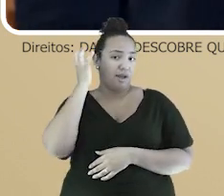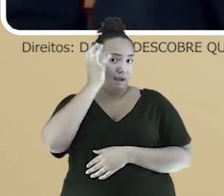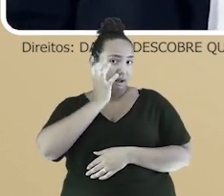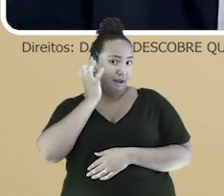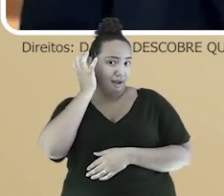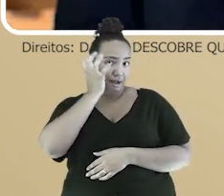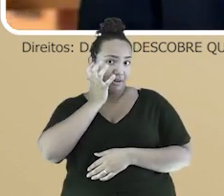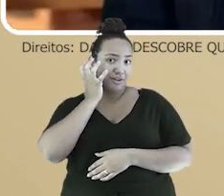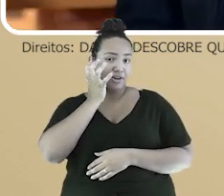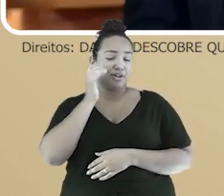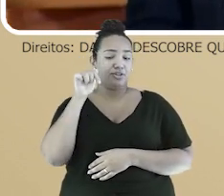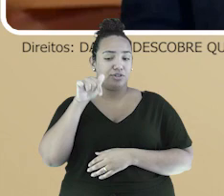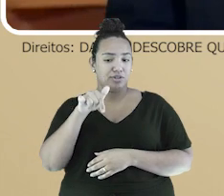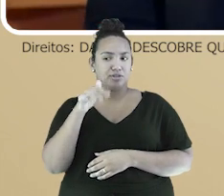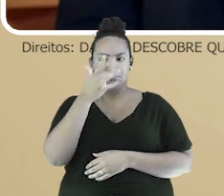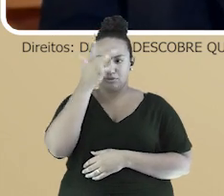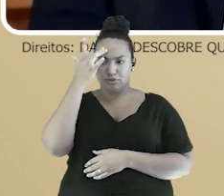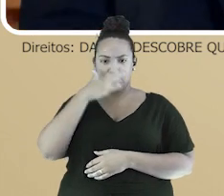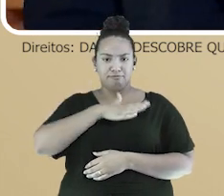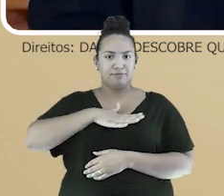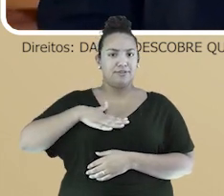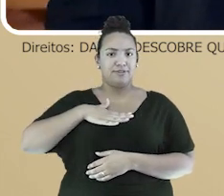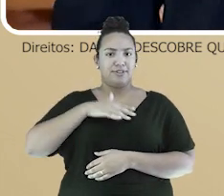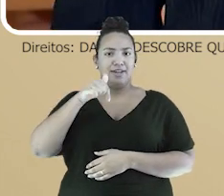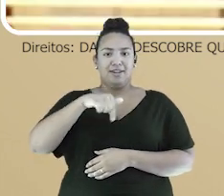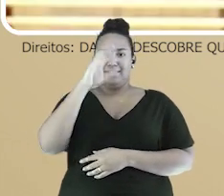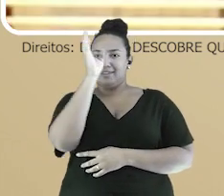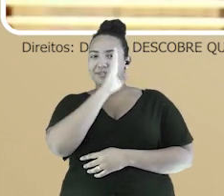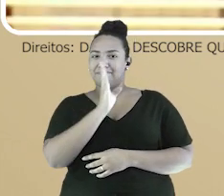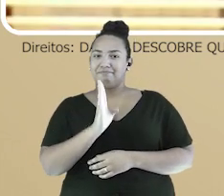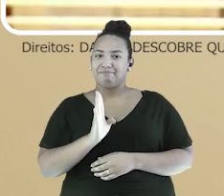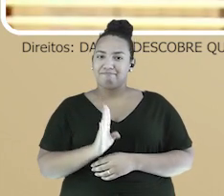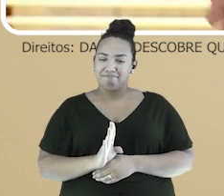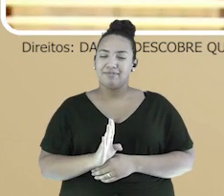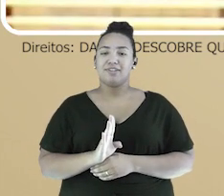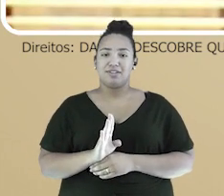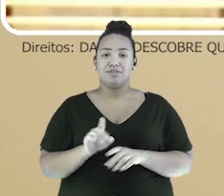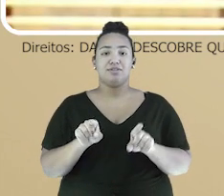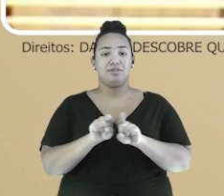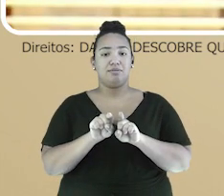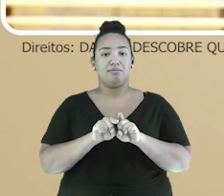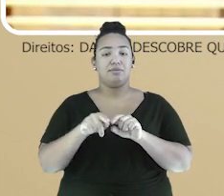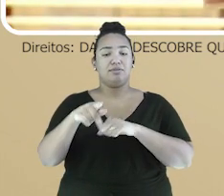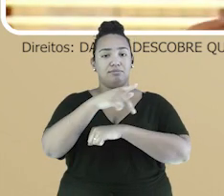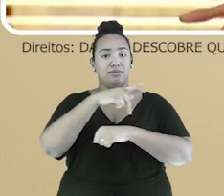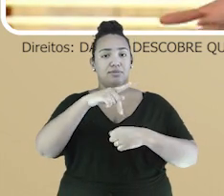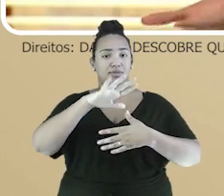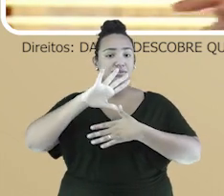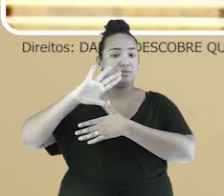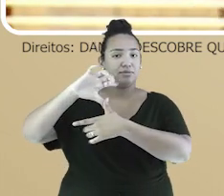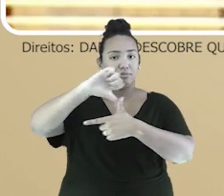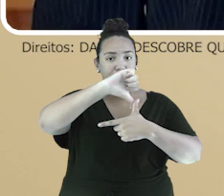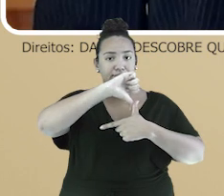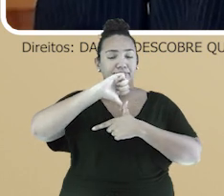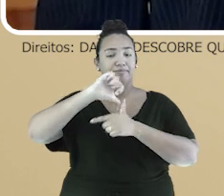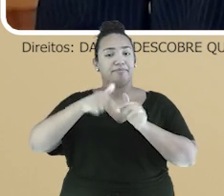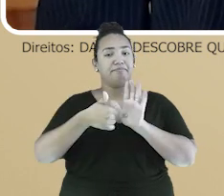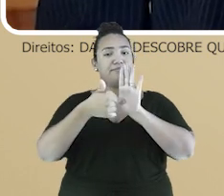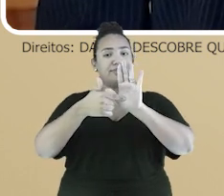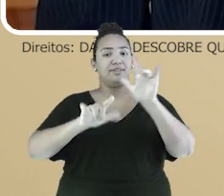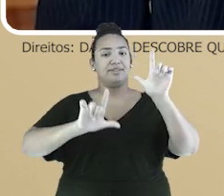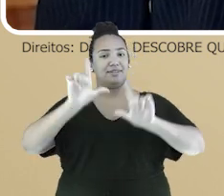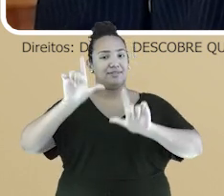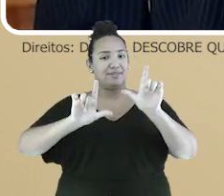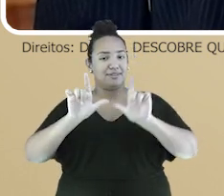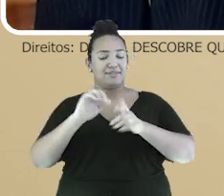ganhou muita força e firmou-se no Brasil e em outros países da América Latina na televisão. As novelas trazem